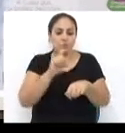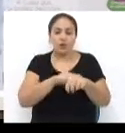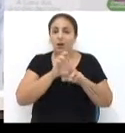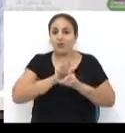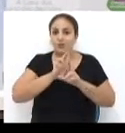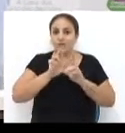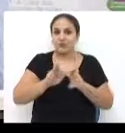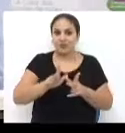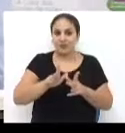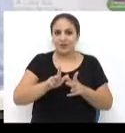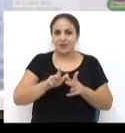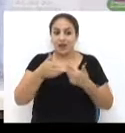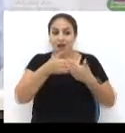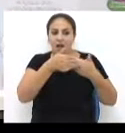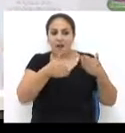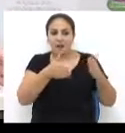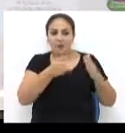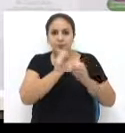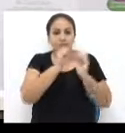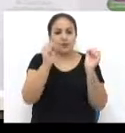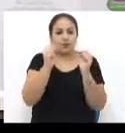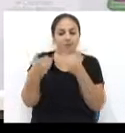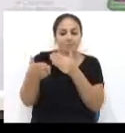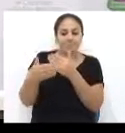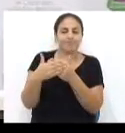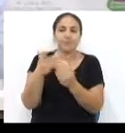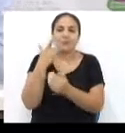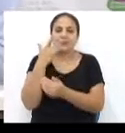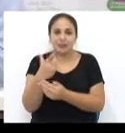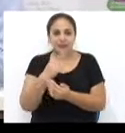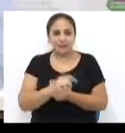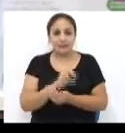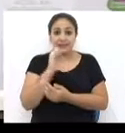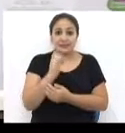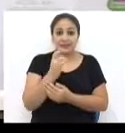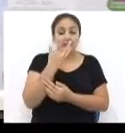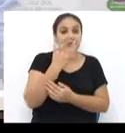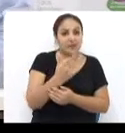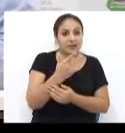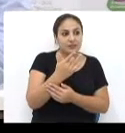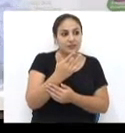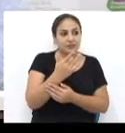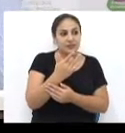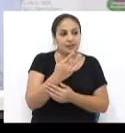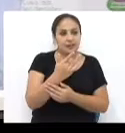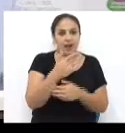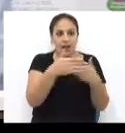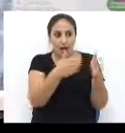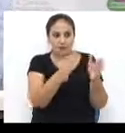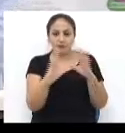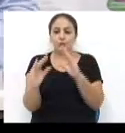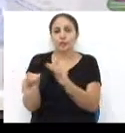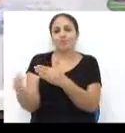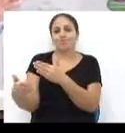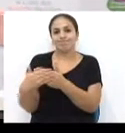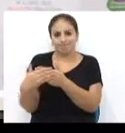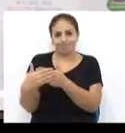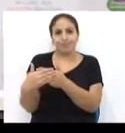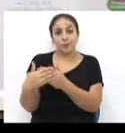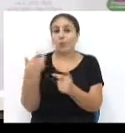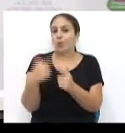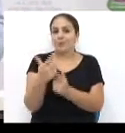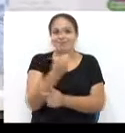horário diferenciado, abre de manhã, fecha de tarde, abre de tarde, fecha de noite, abre de noite, fecha de